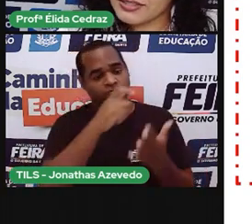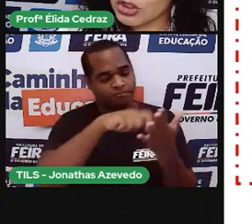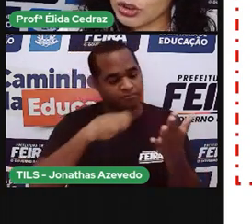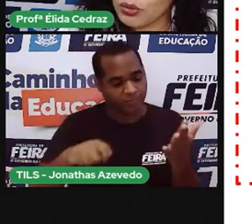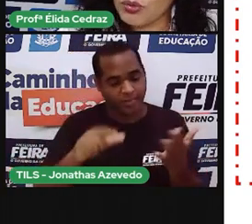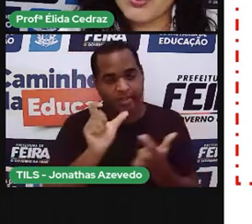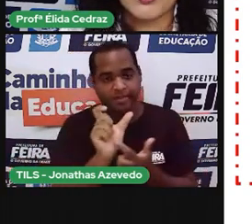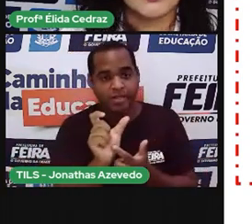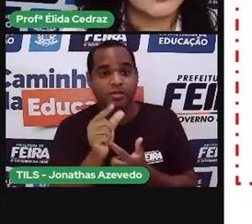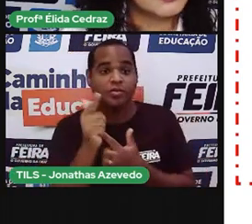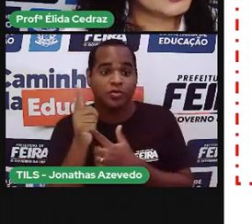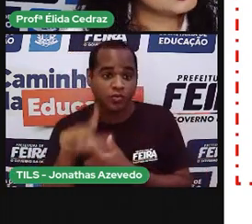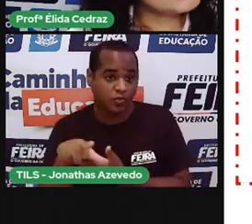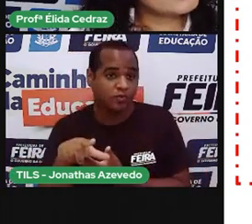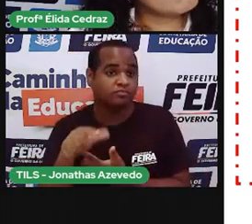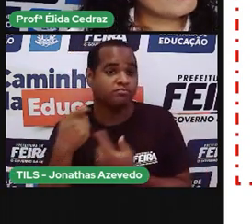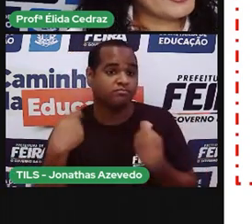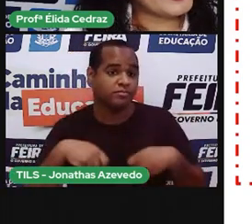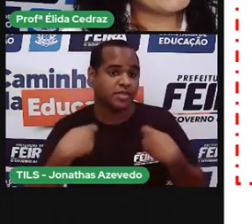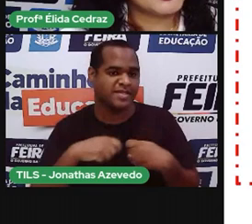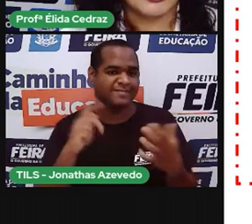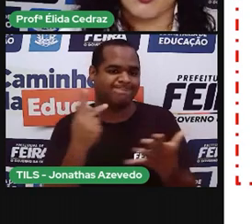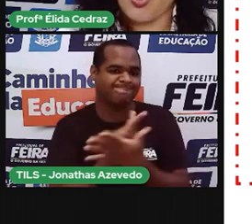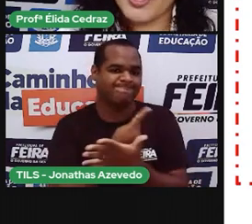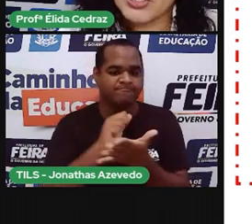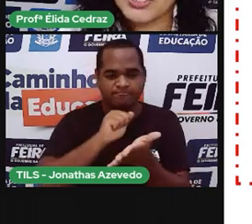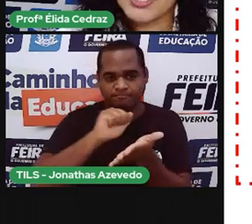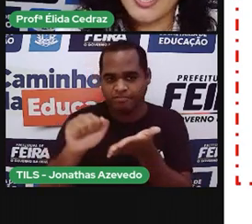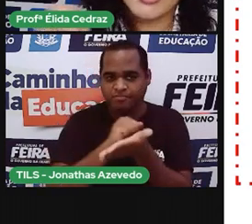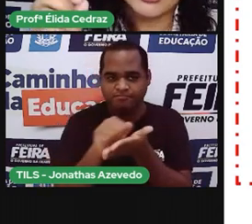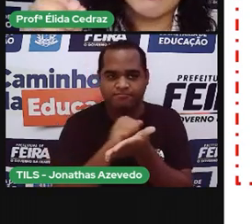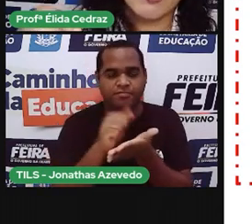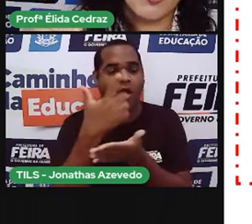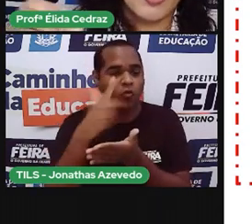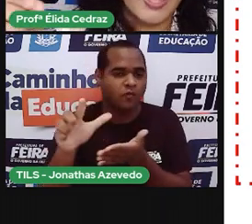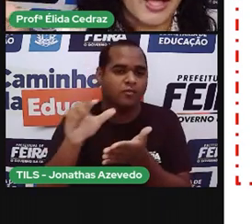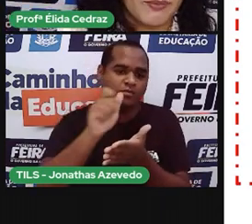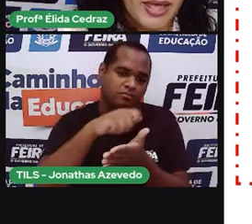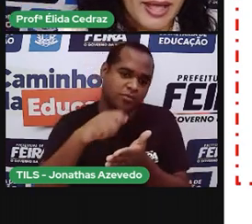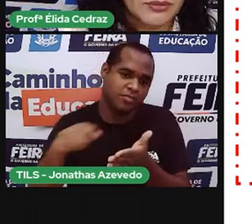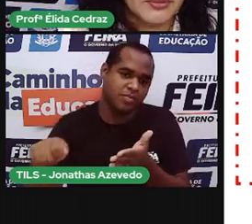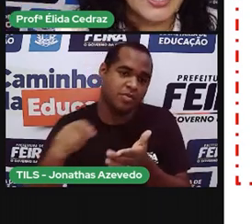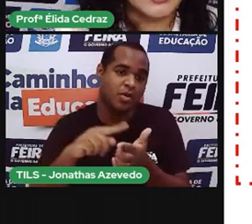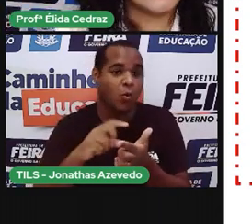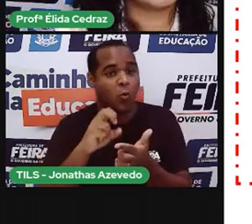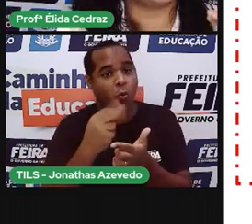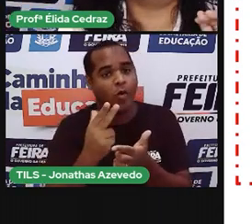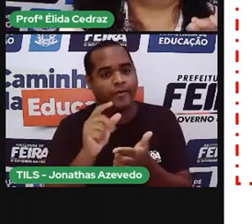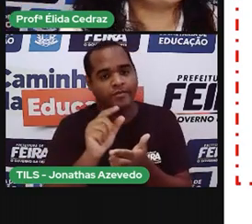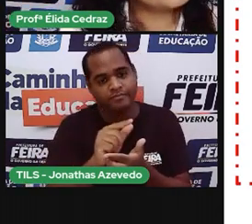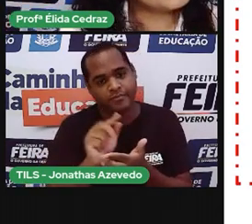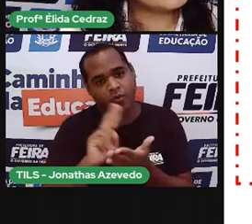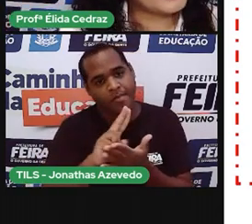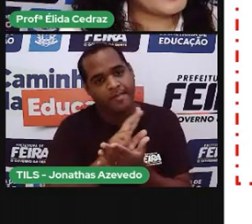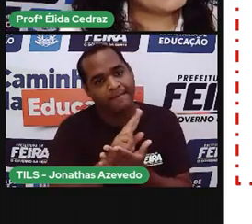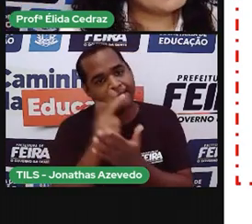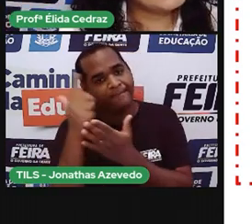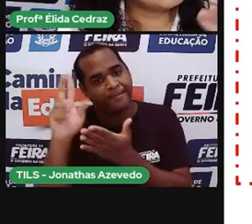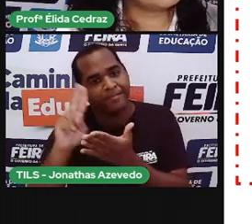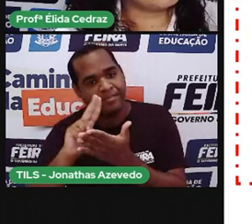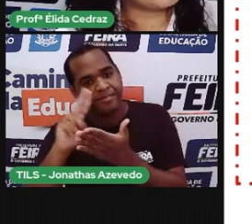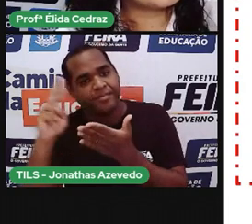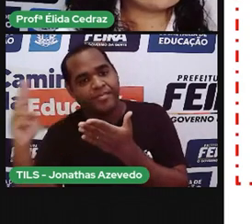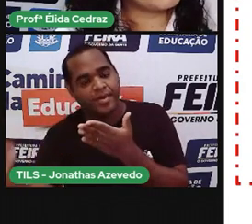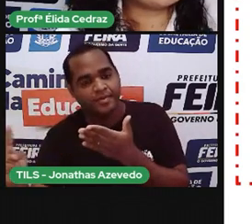palavrinha de novo, se a gente escreveu errado, a gente corrigir, a gente vai colocar ao lado. Então, no